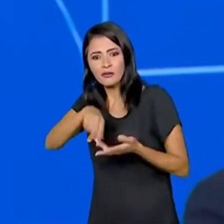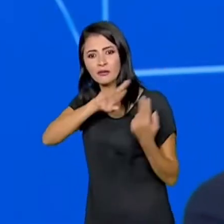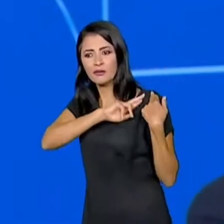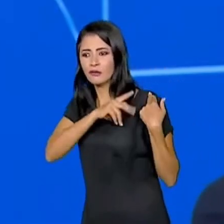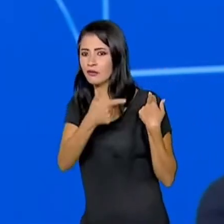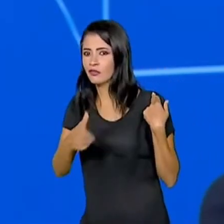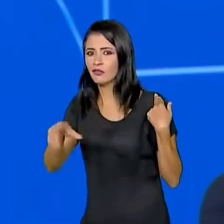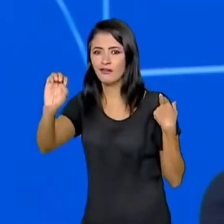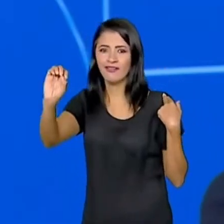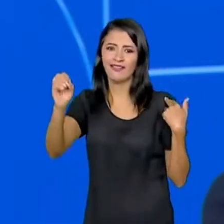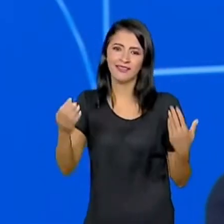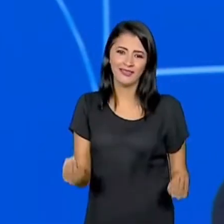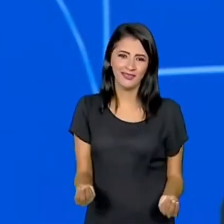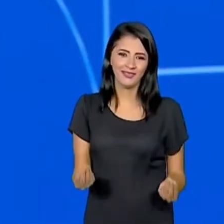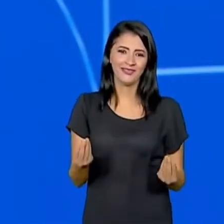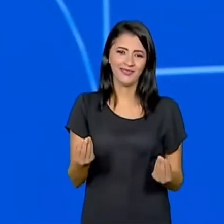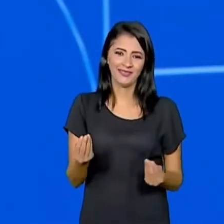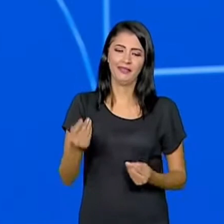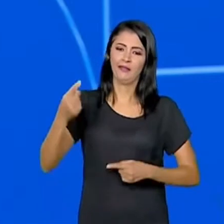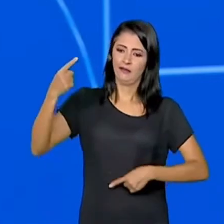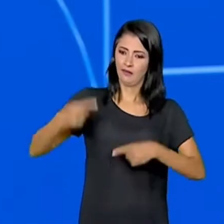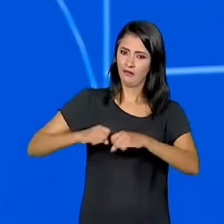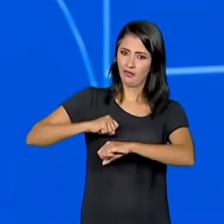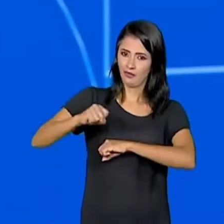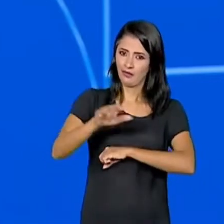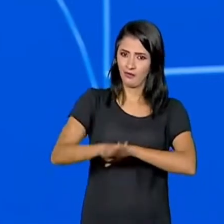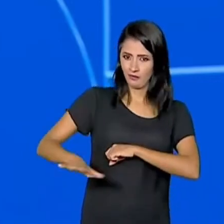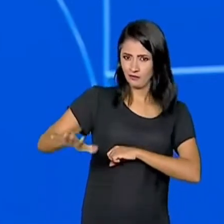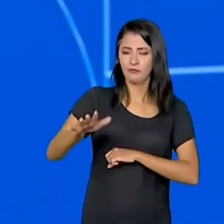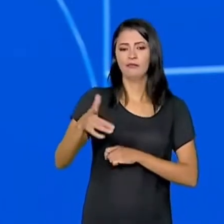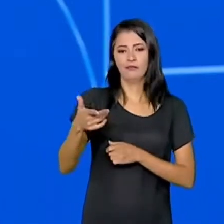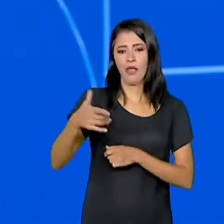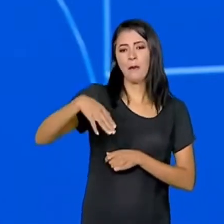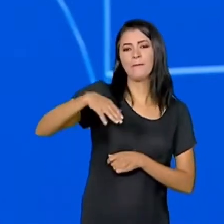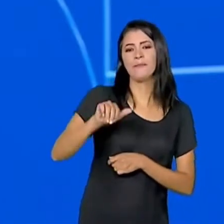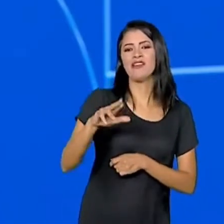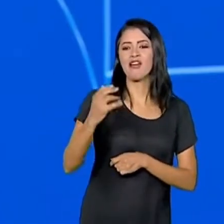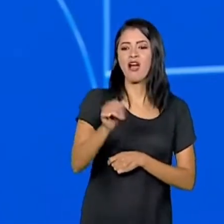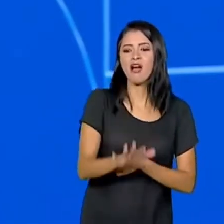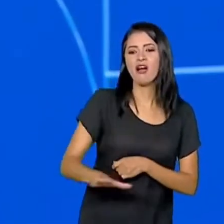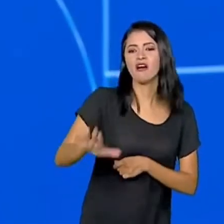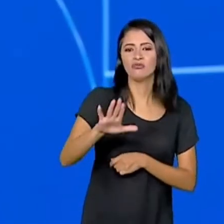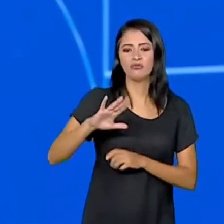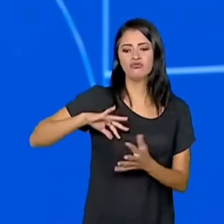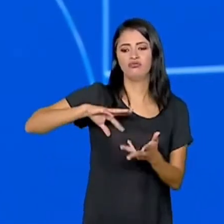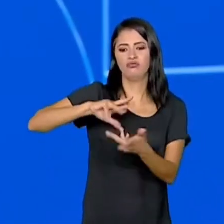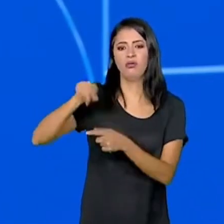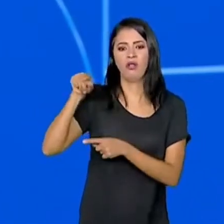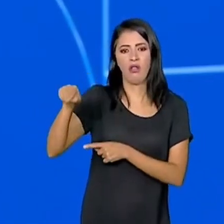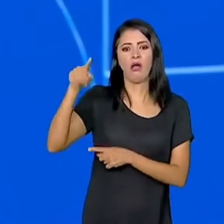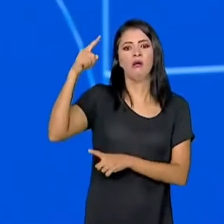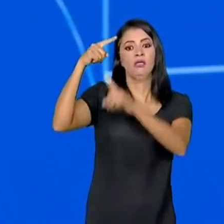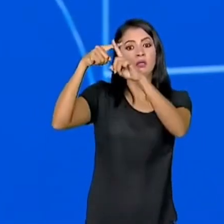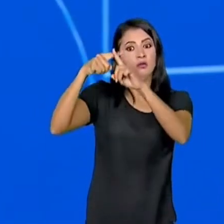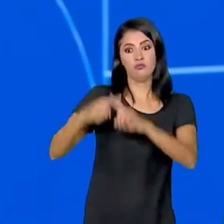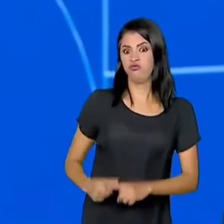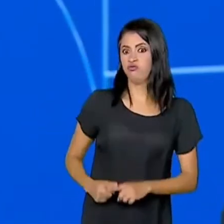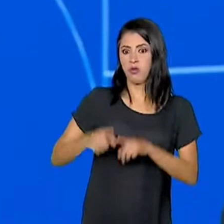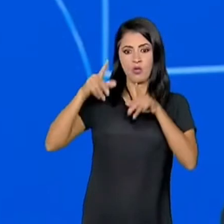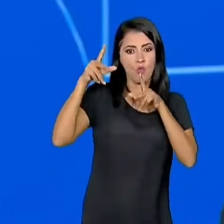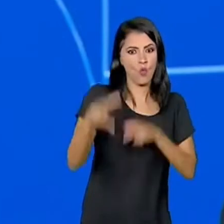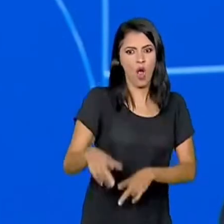obrigações. O debate a nível de mercado internacional, ele é muito competitivo, ele é uma